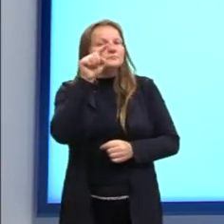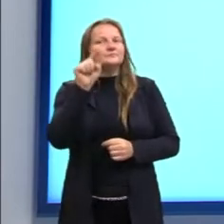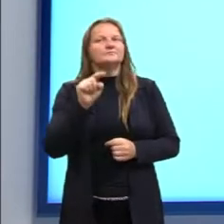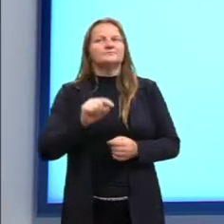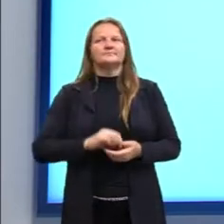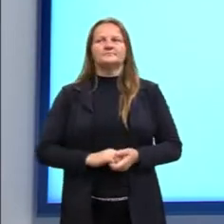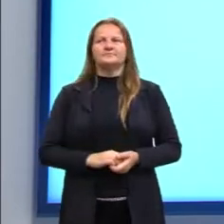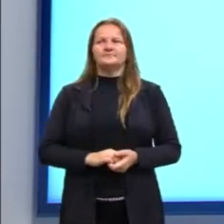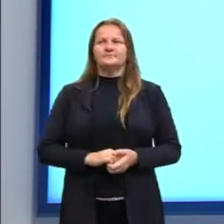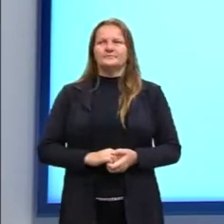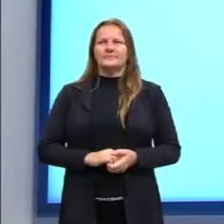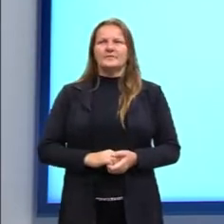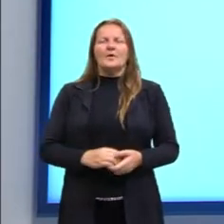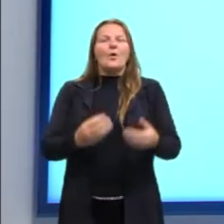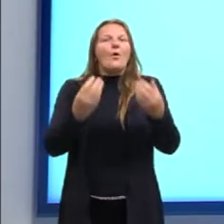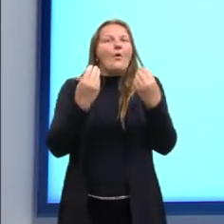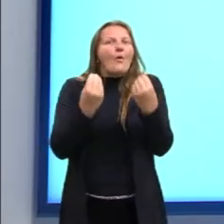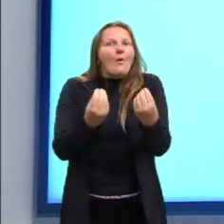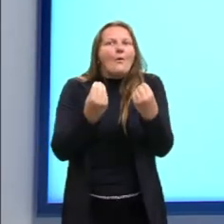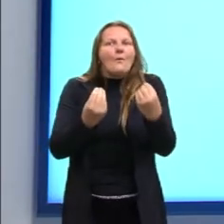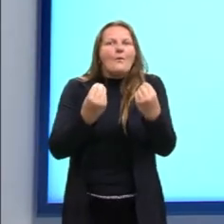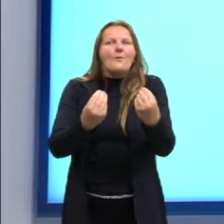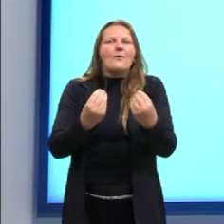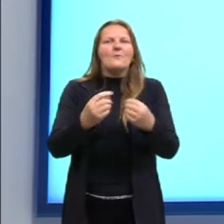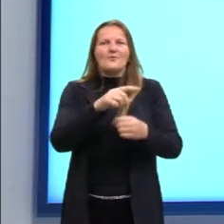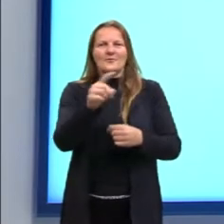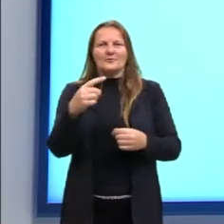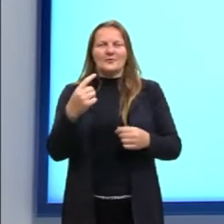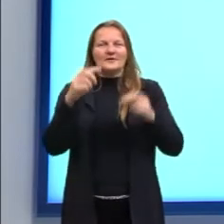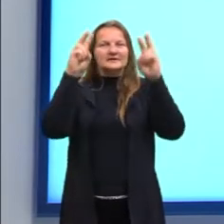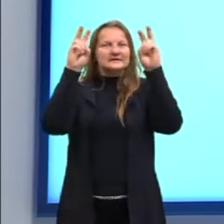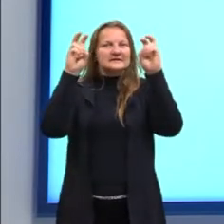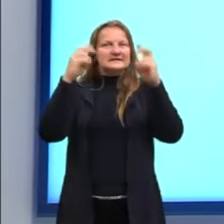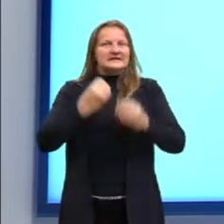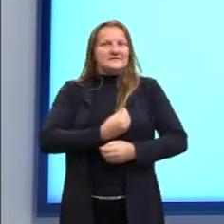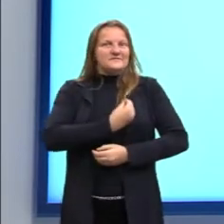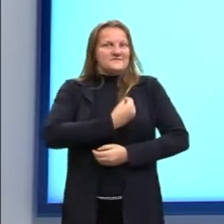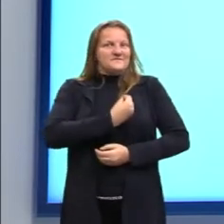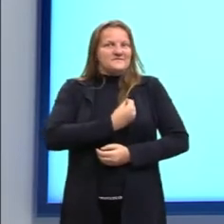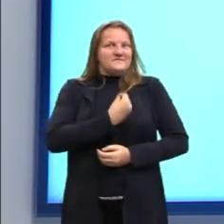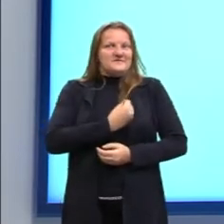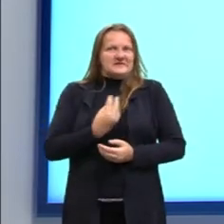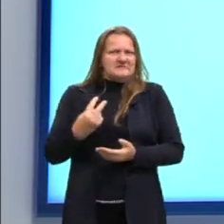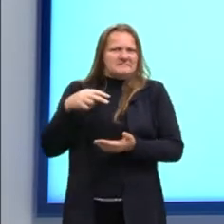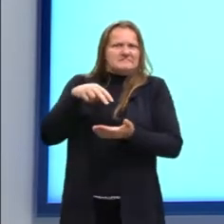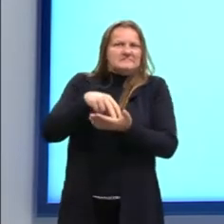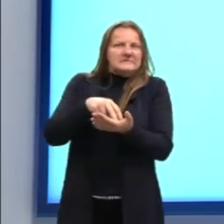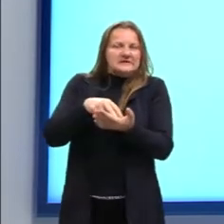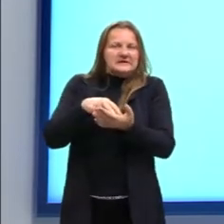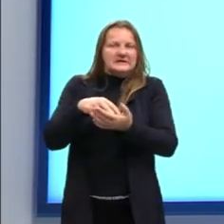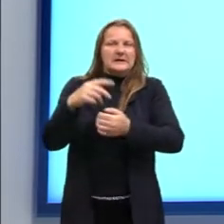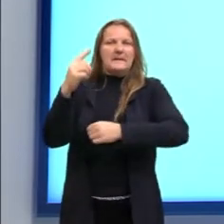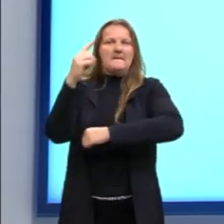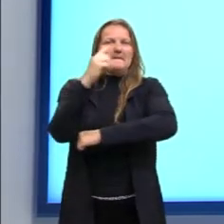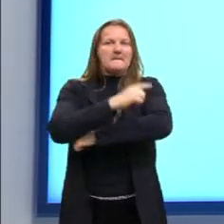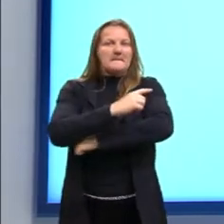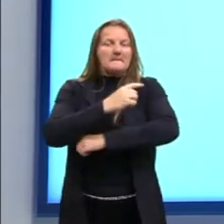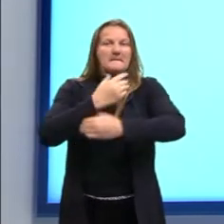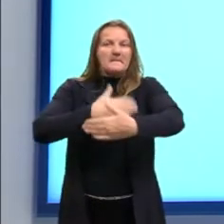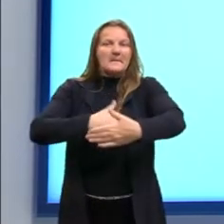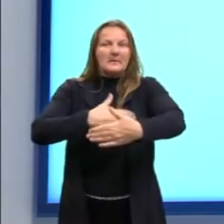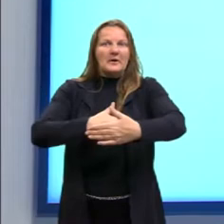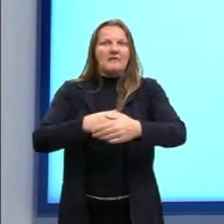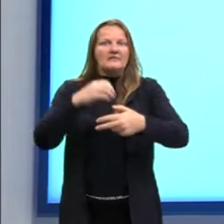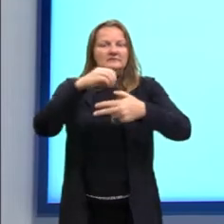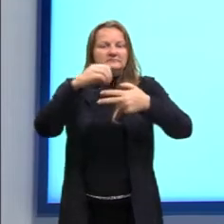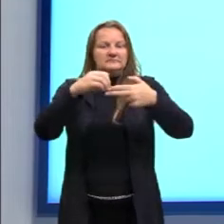para vocês hoje como a gente pode, entre aspas, sobreviver a essa prova de resistência que é o